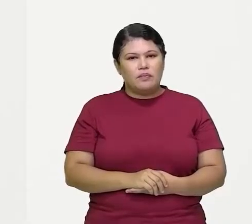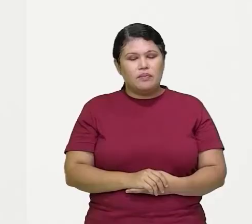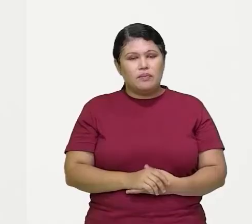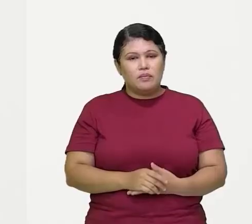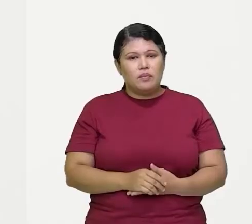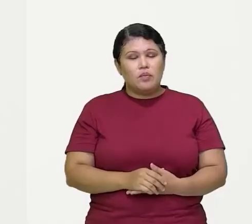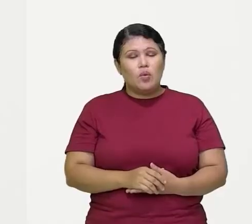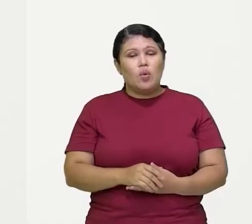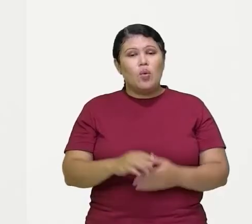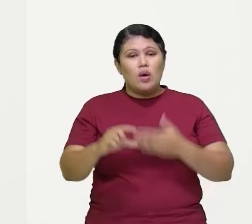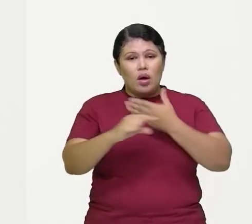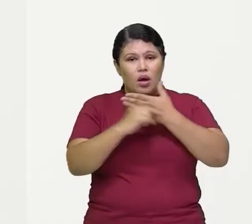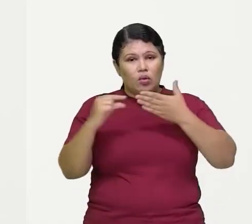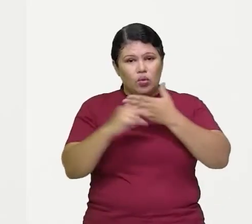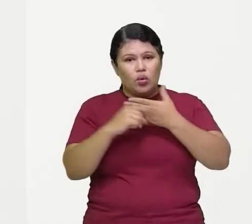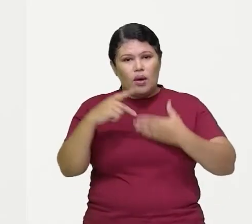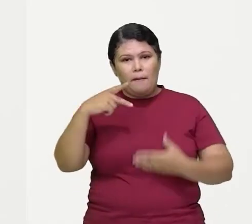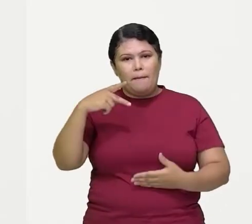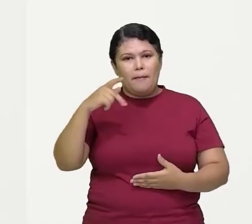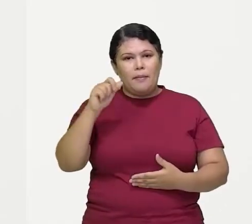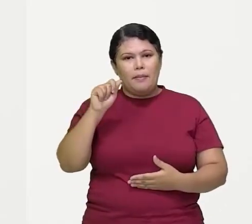De Patrícia Engel.